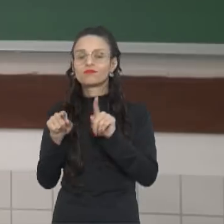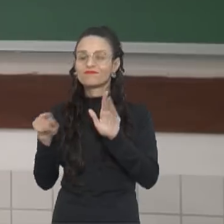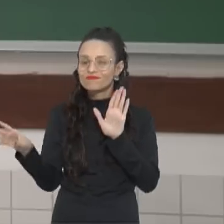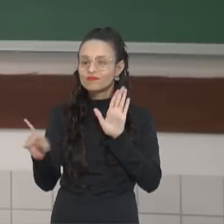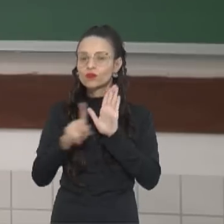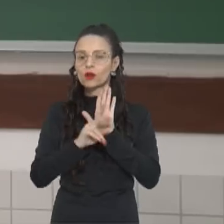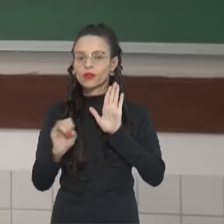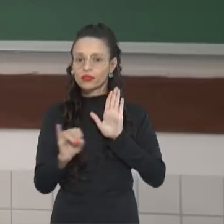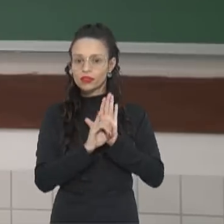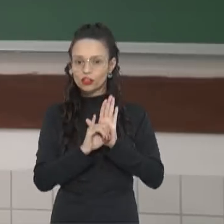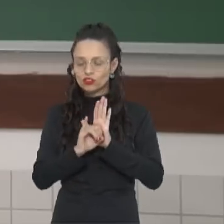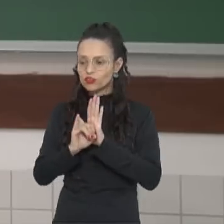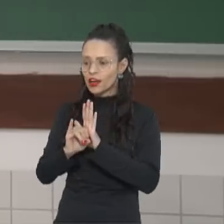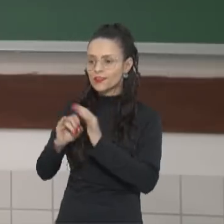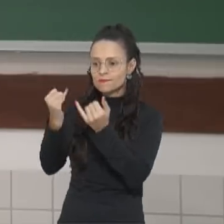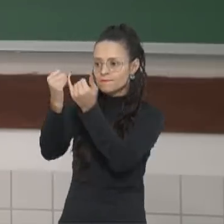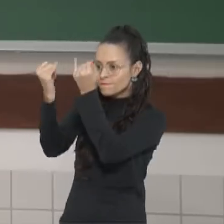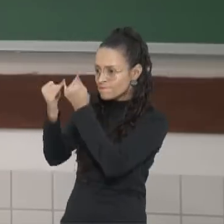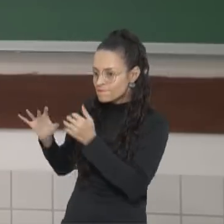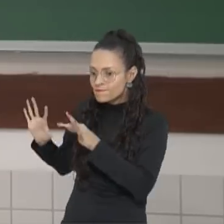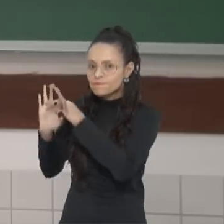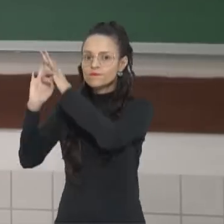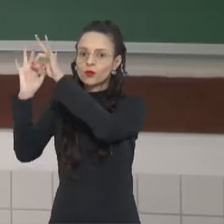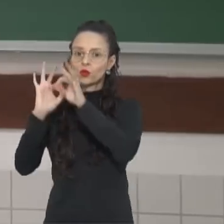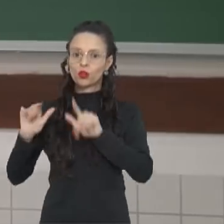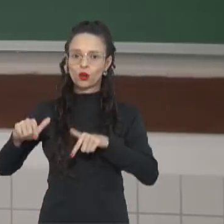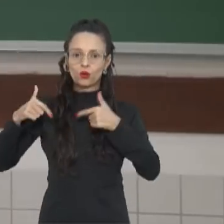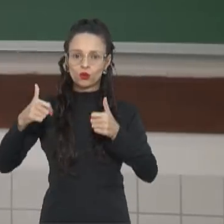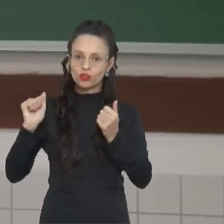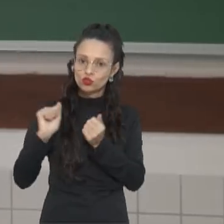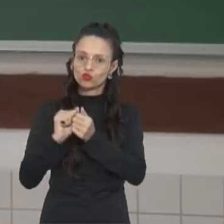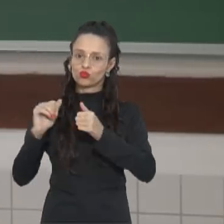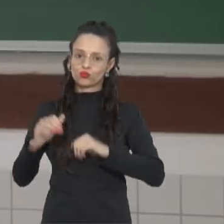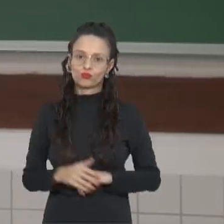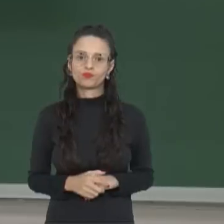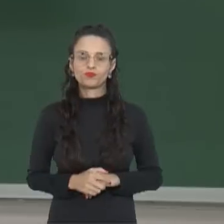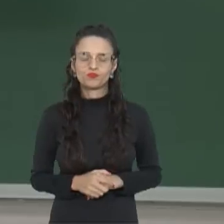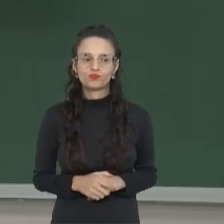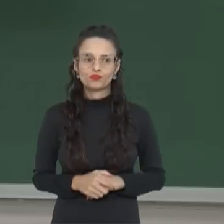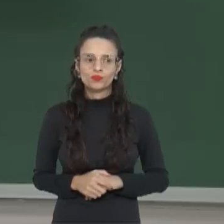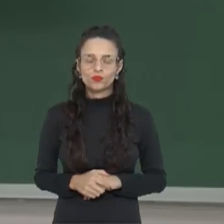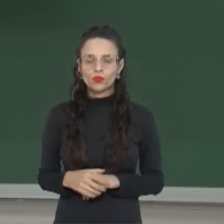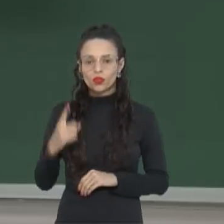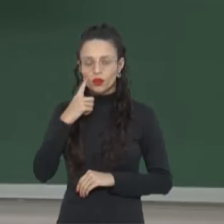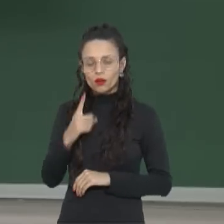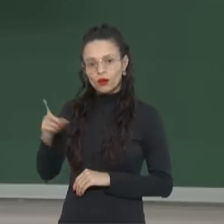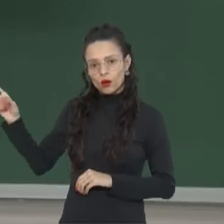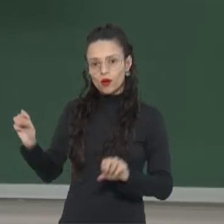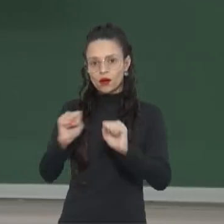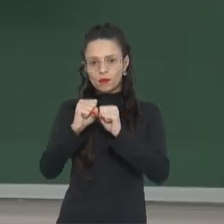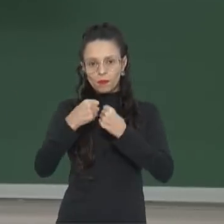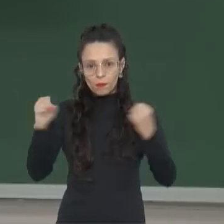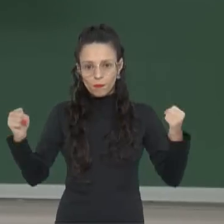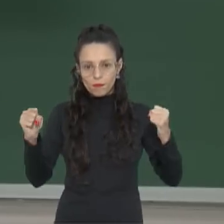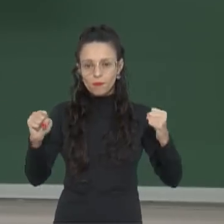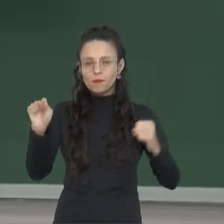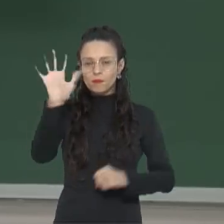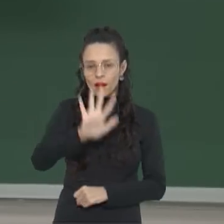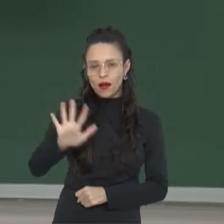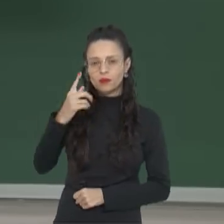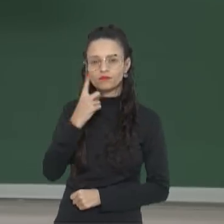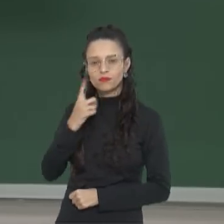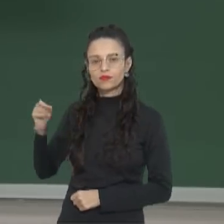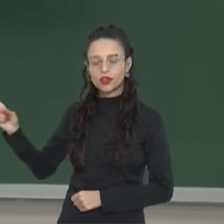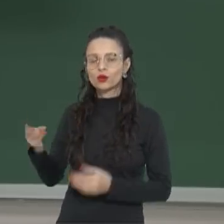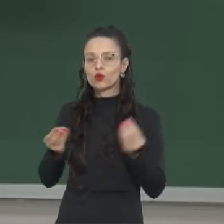achavam pontos em comuns para lutar juntos. Aqui você tem um mapa que mostra como